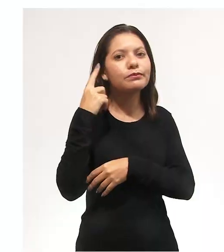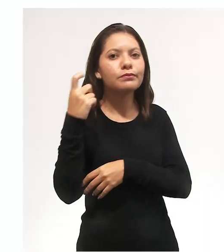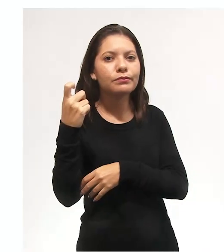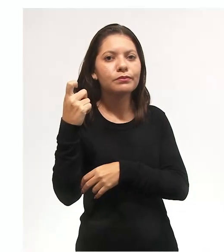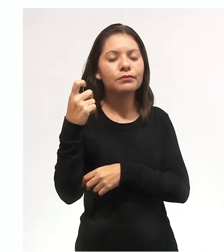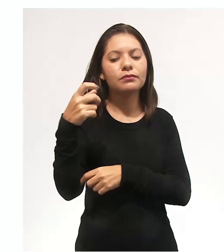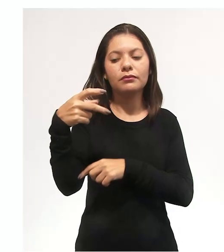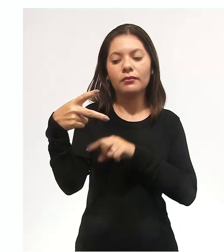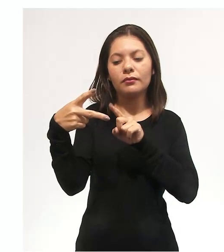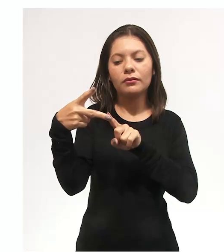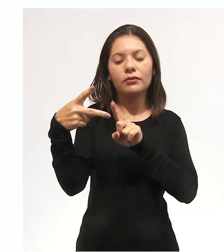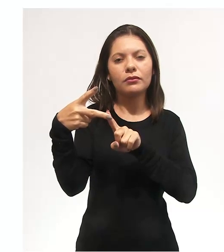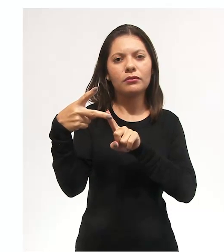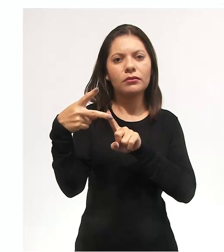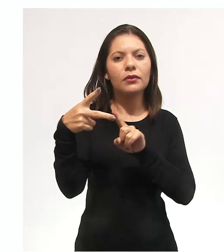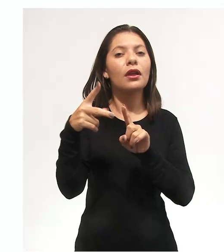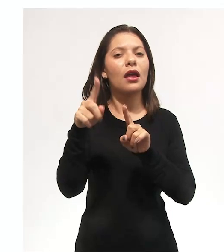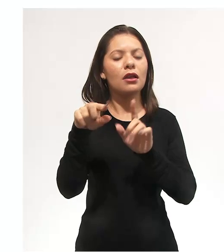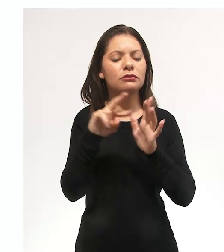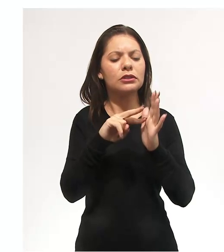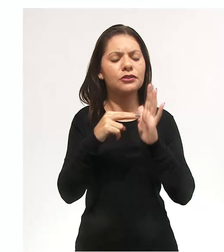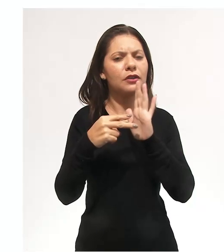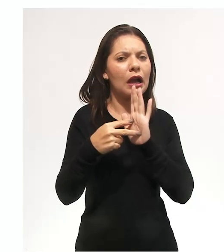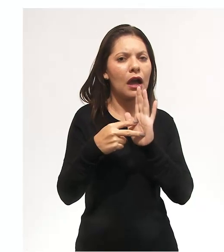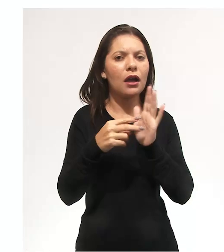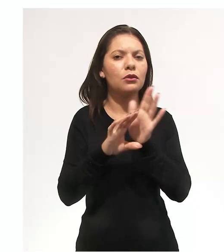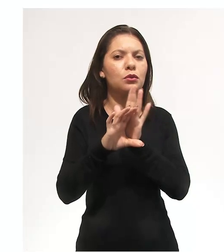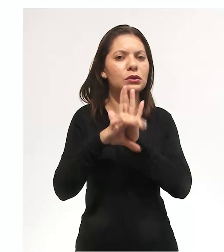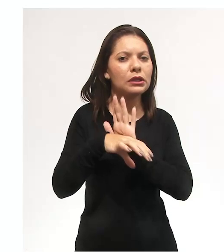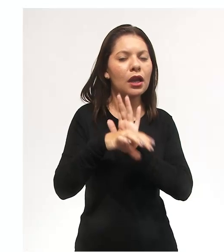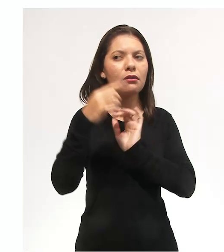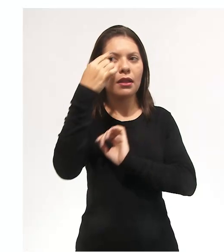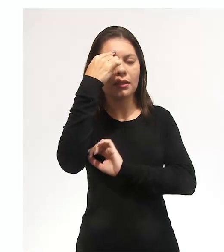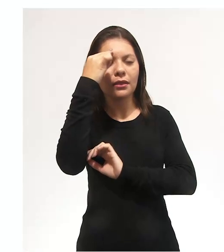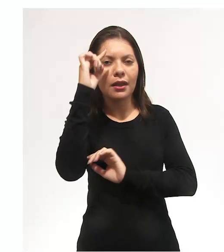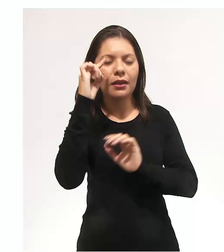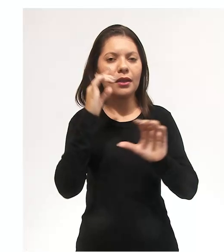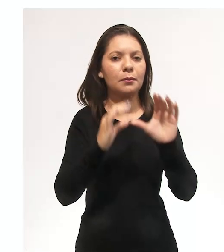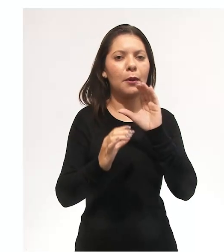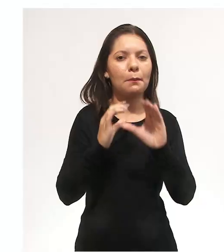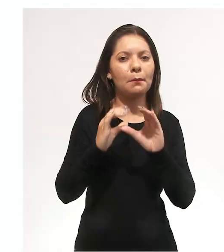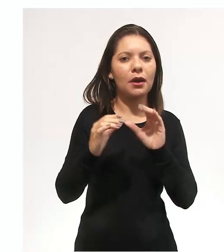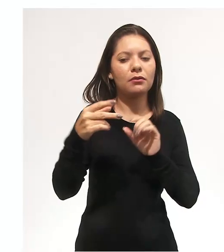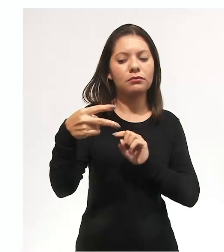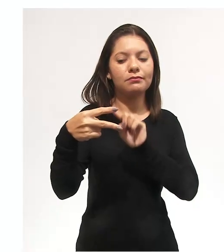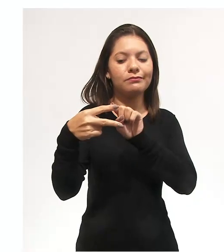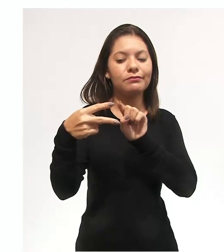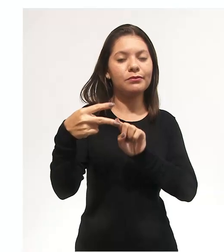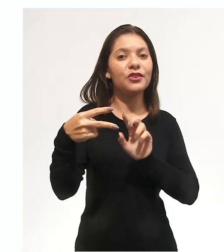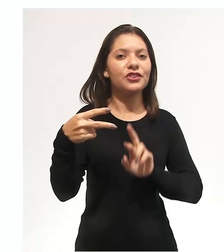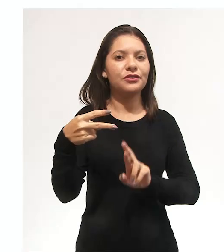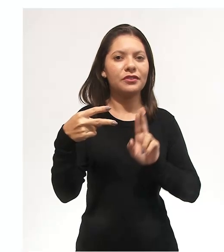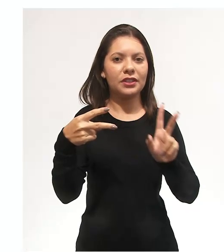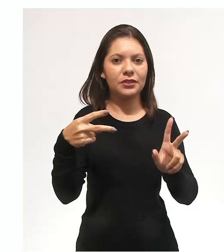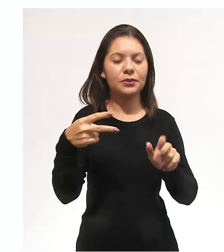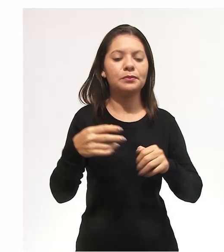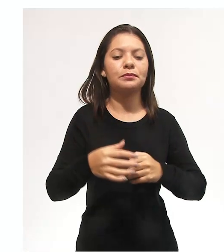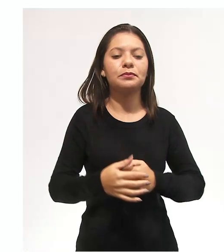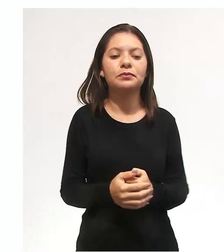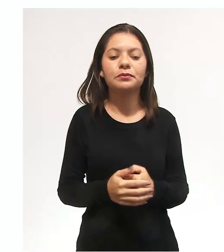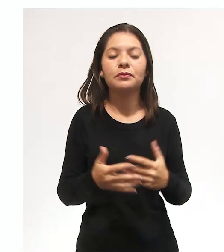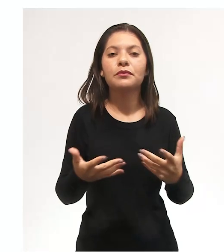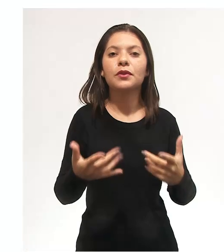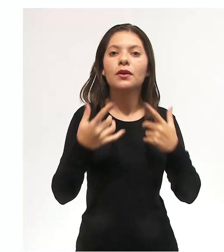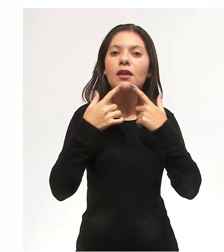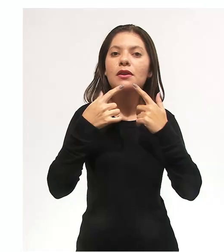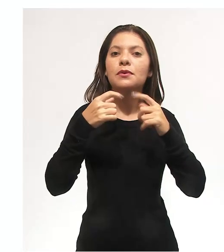o significado, que é o conceito ou a ideia que se estabelece a partir desse significante. Então, a linguística